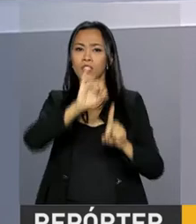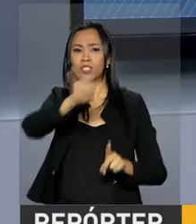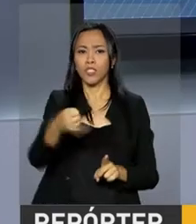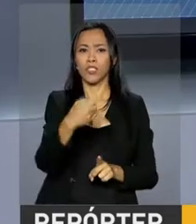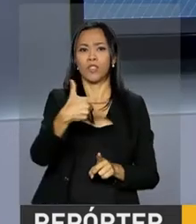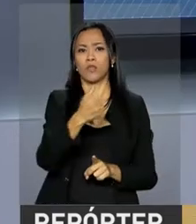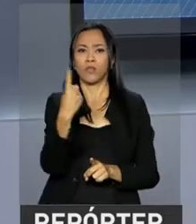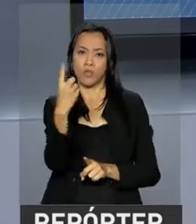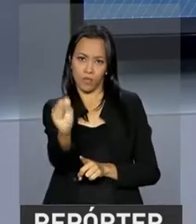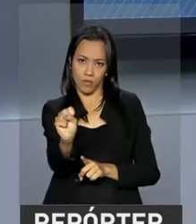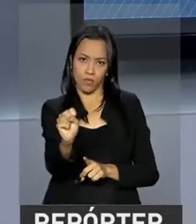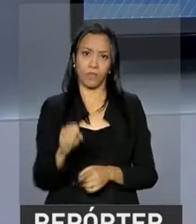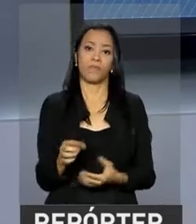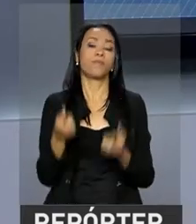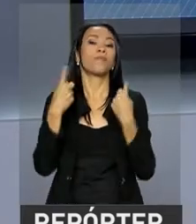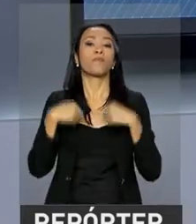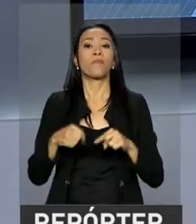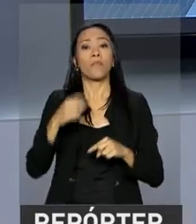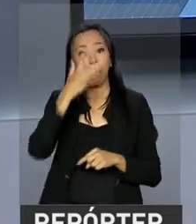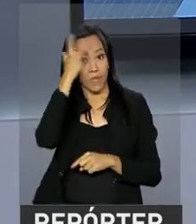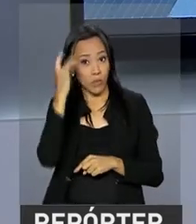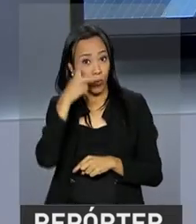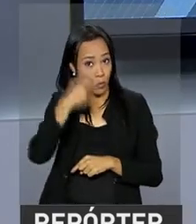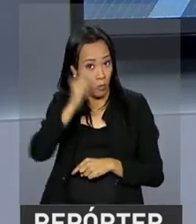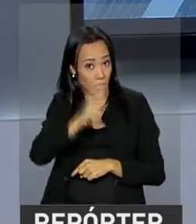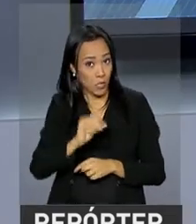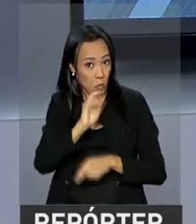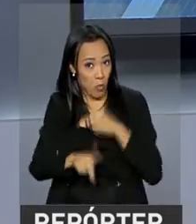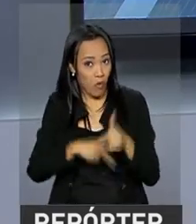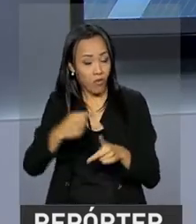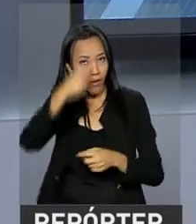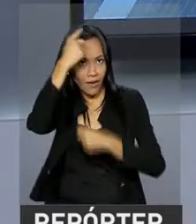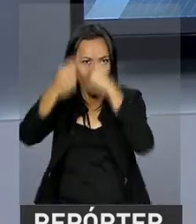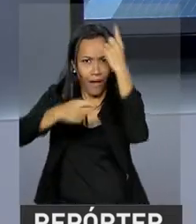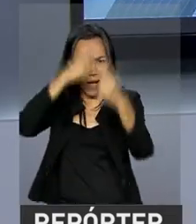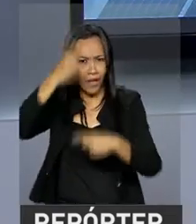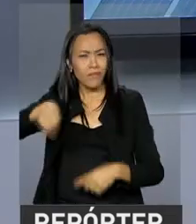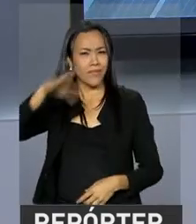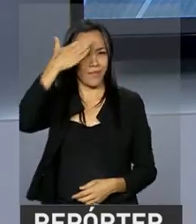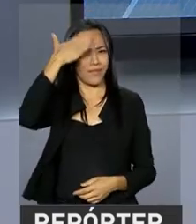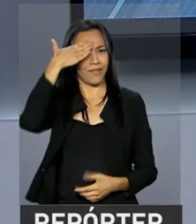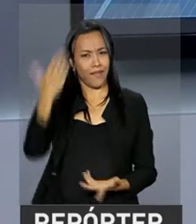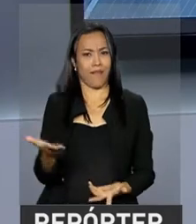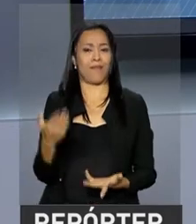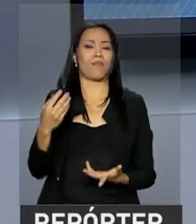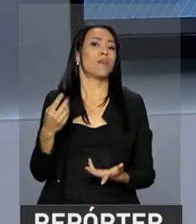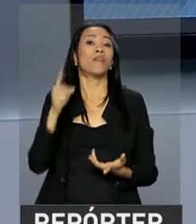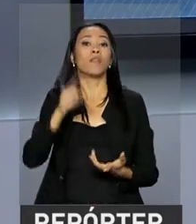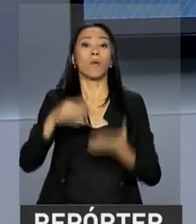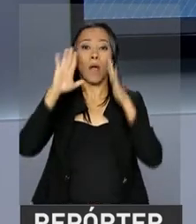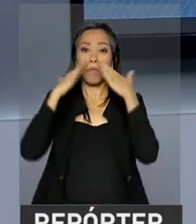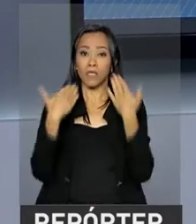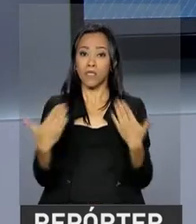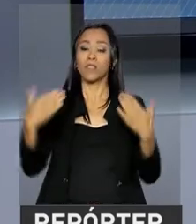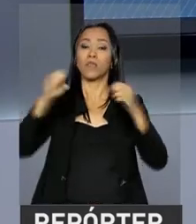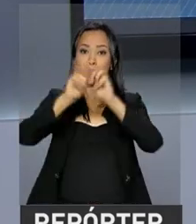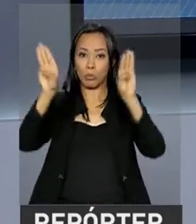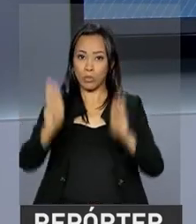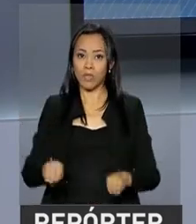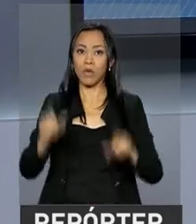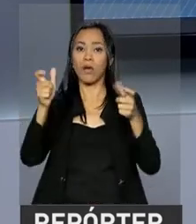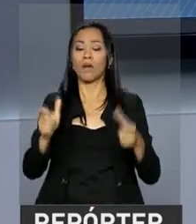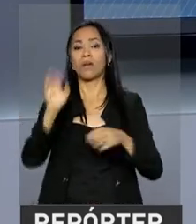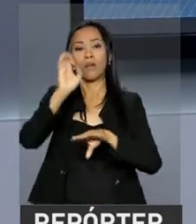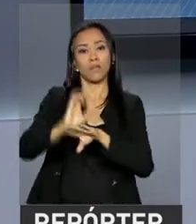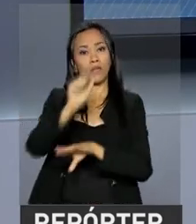2018. Que o brasileiro é criativo e engenhoso, você já deve saber. Uma exposição no Museu do Amanhã, no Rio de Janeiro,